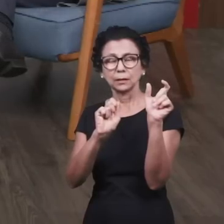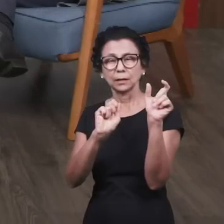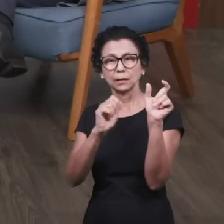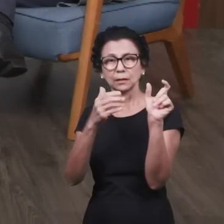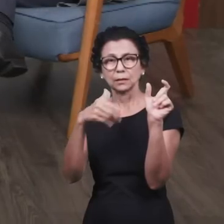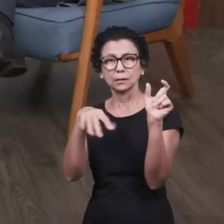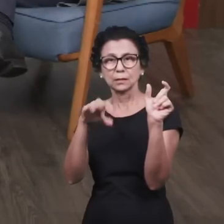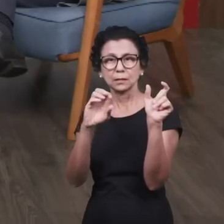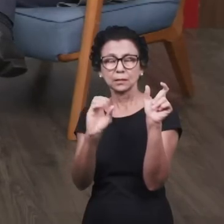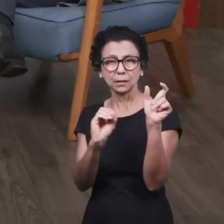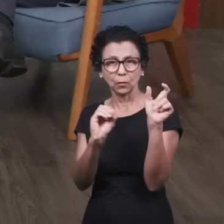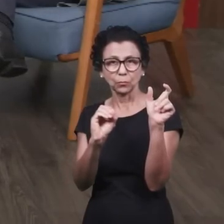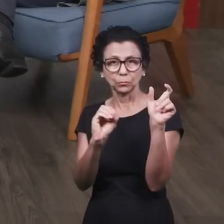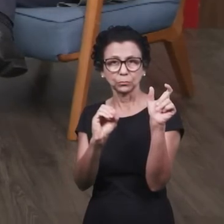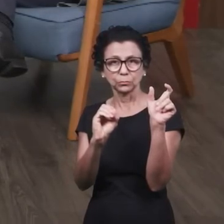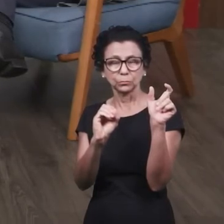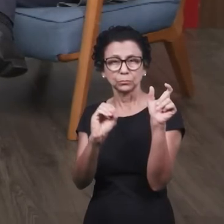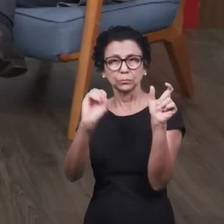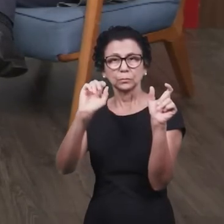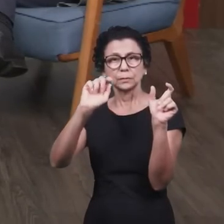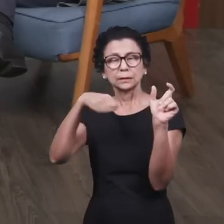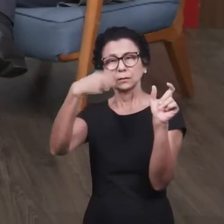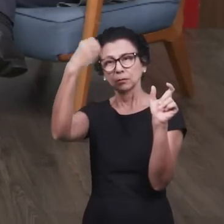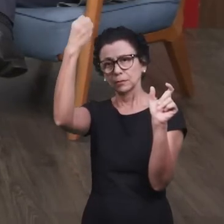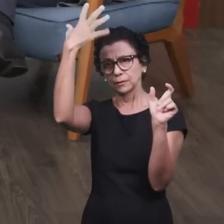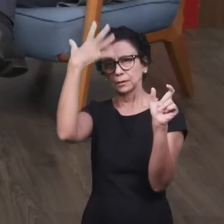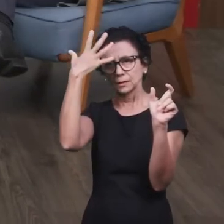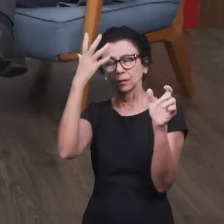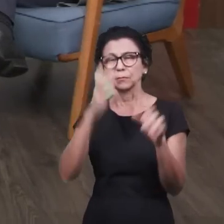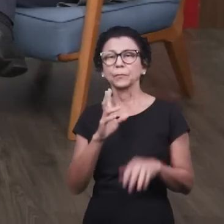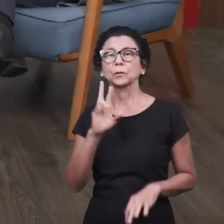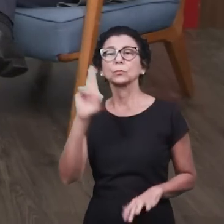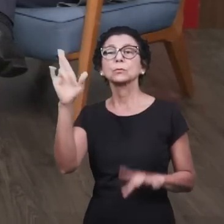E nesse contexto do programa e da EBD,